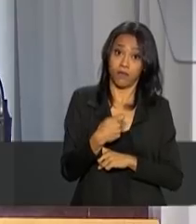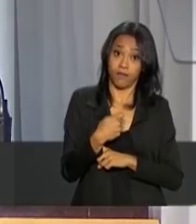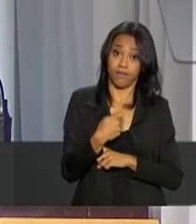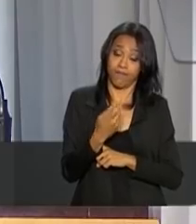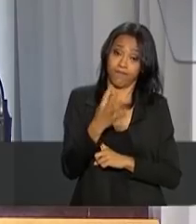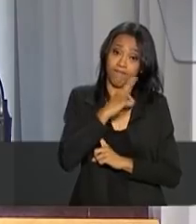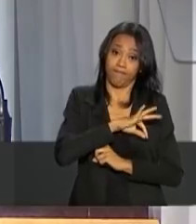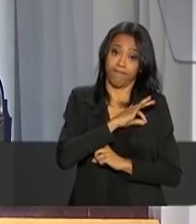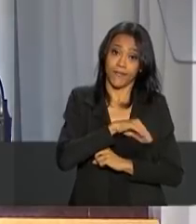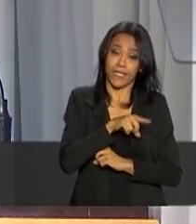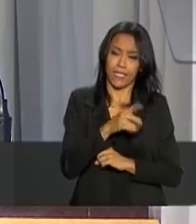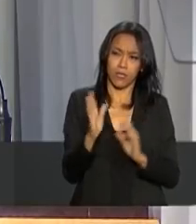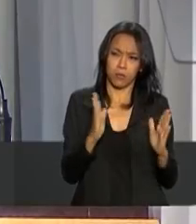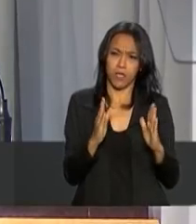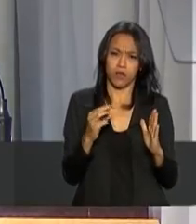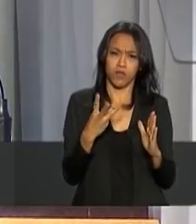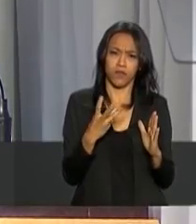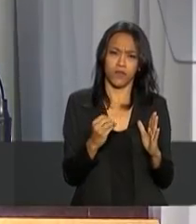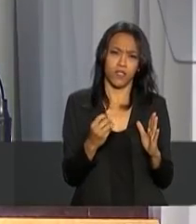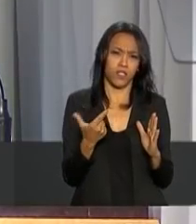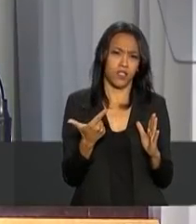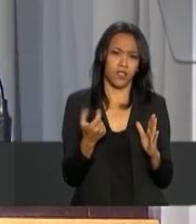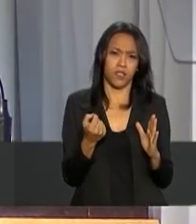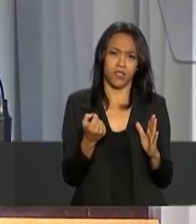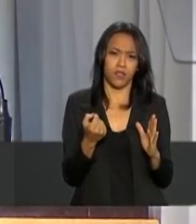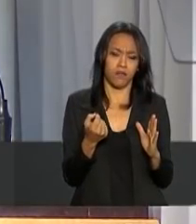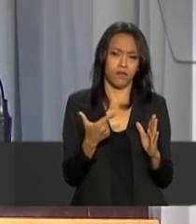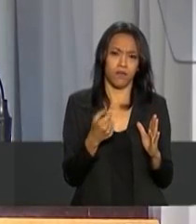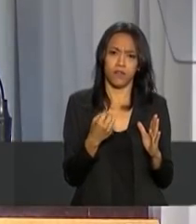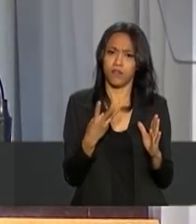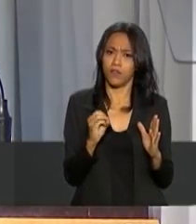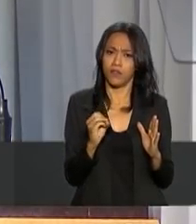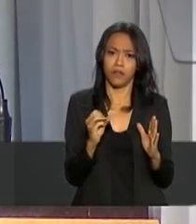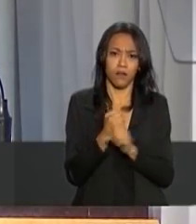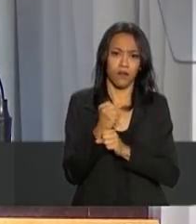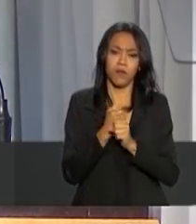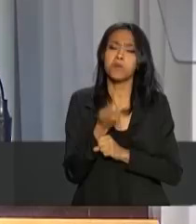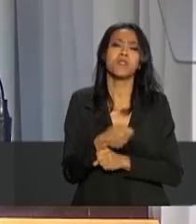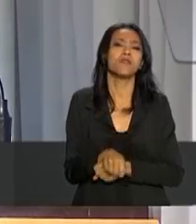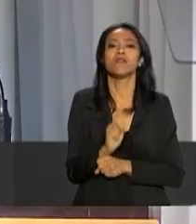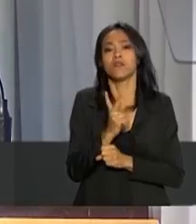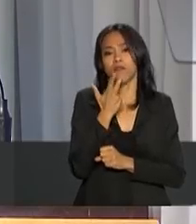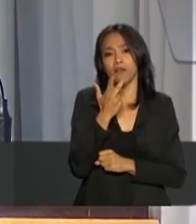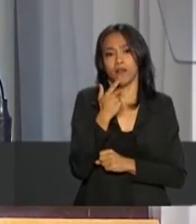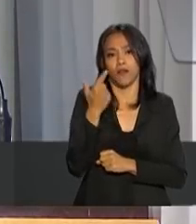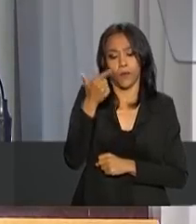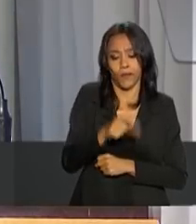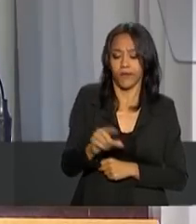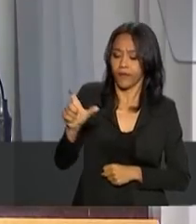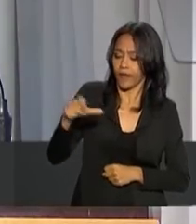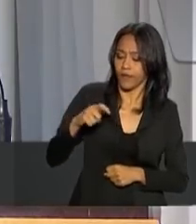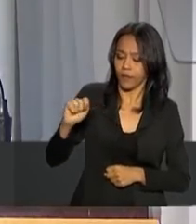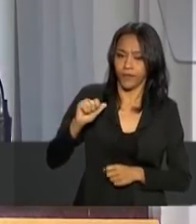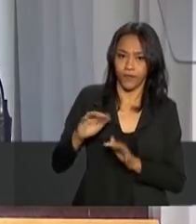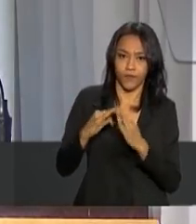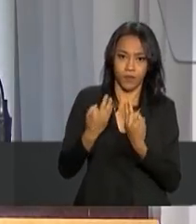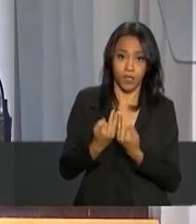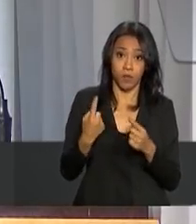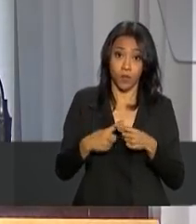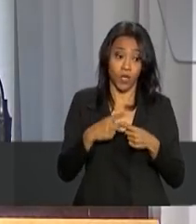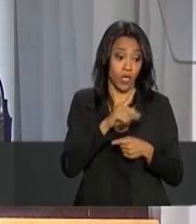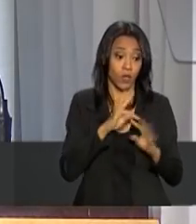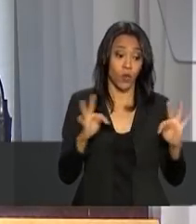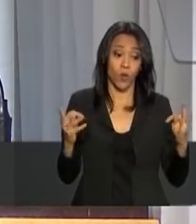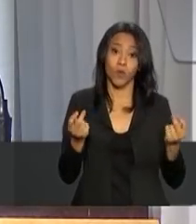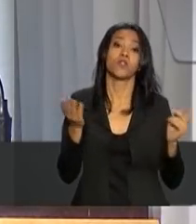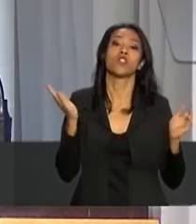é que daqui a 20, 30 anos nós não precisamos falar do Bolsa Família, que não haja mais necessidade disso, porque todos estarão incluídos no